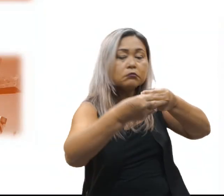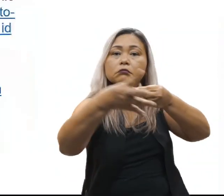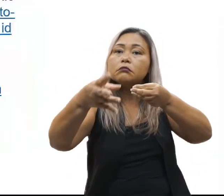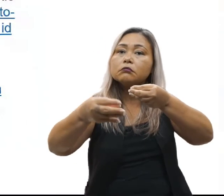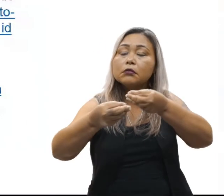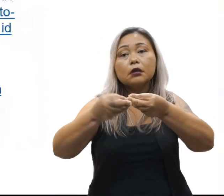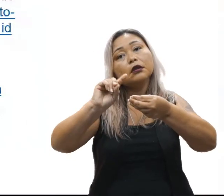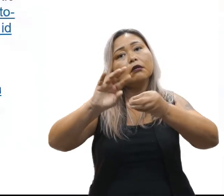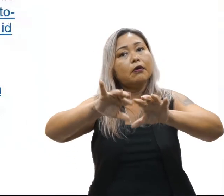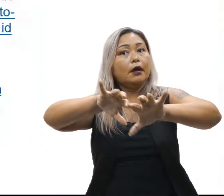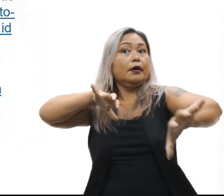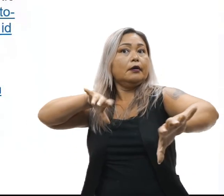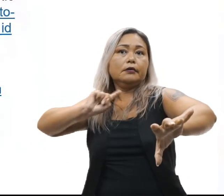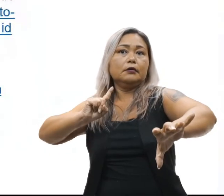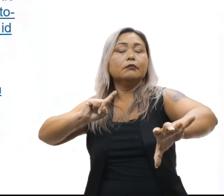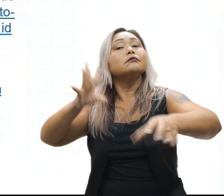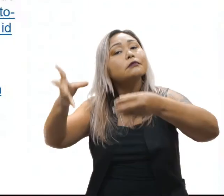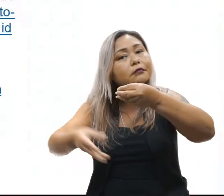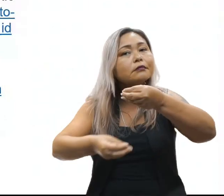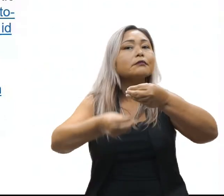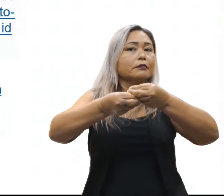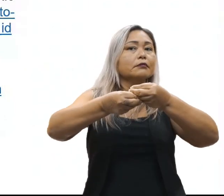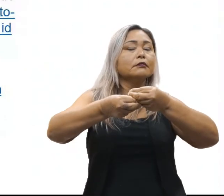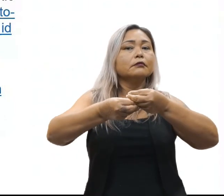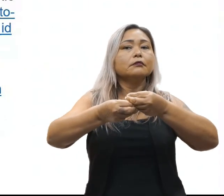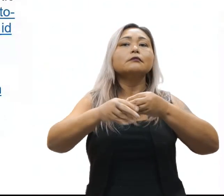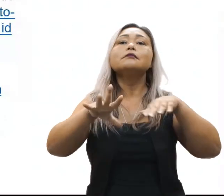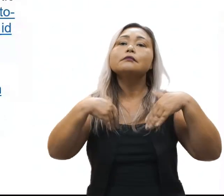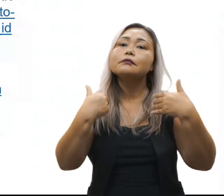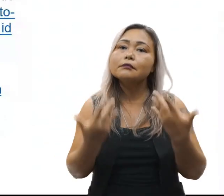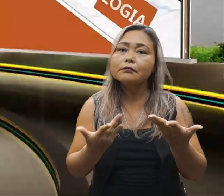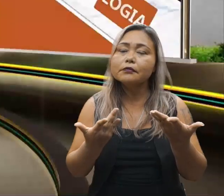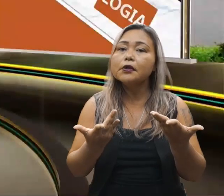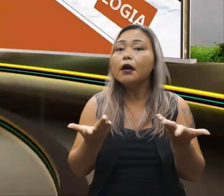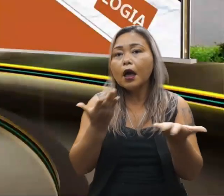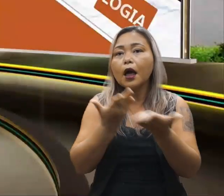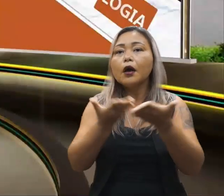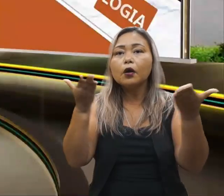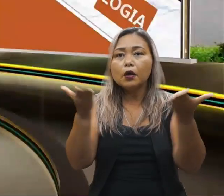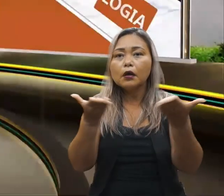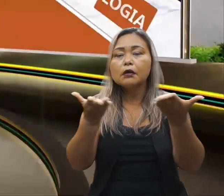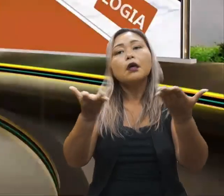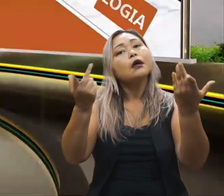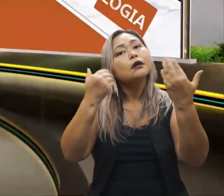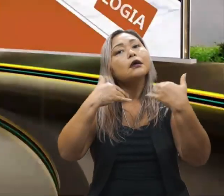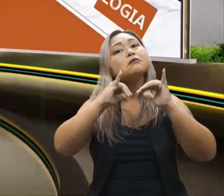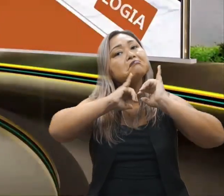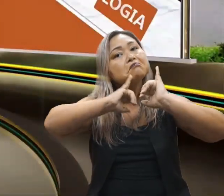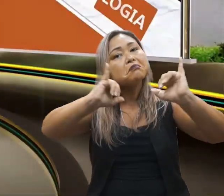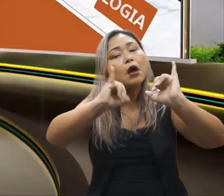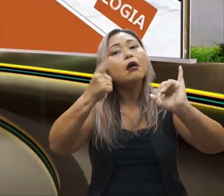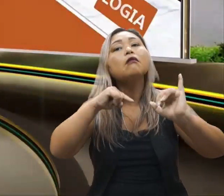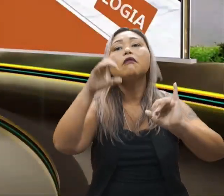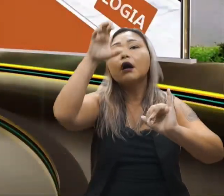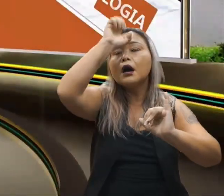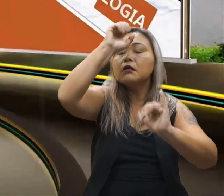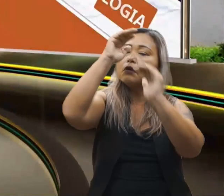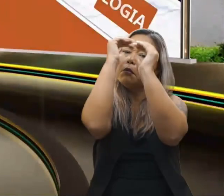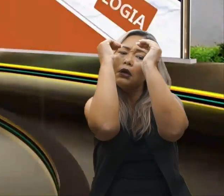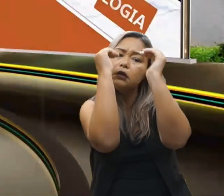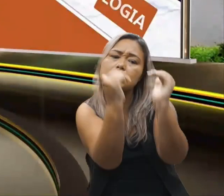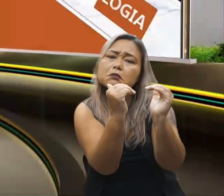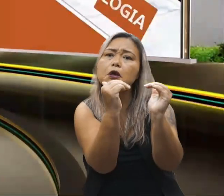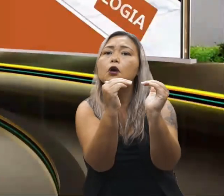verdade? E isso, gente, fica então para a nossa aula de hoje, tá? Essa mensagem. Vamos aprender a respeitar mais